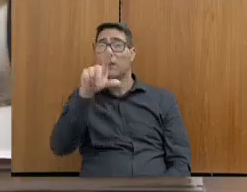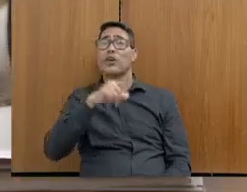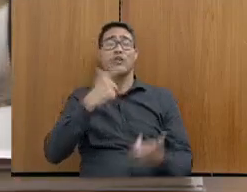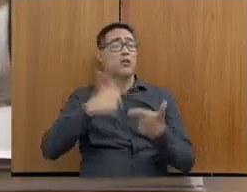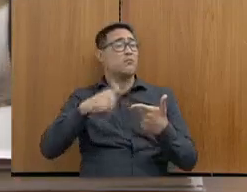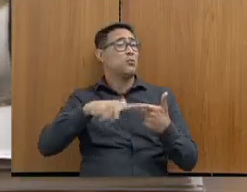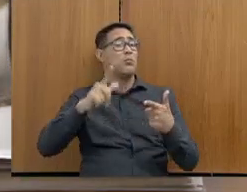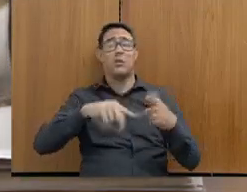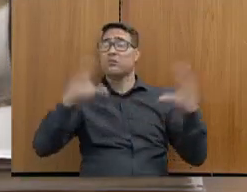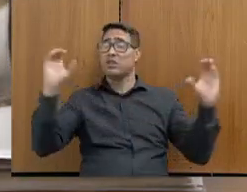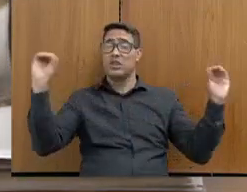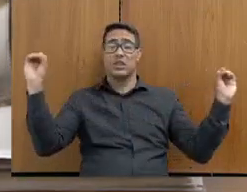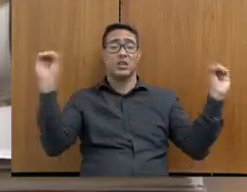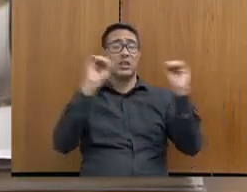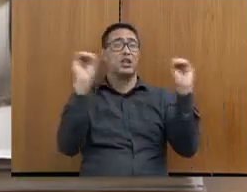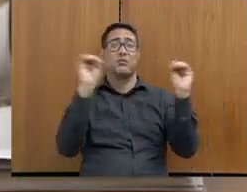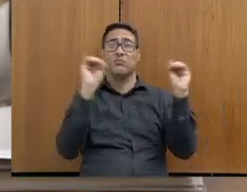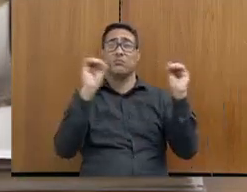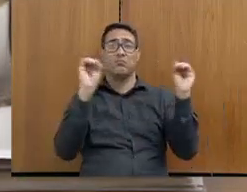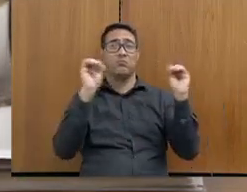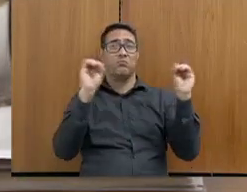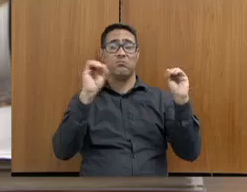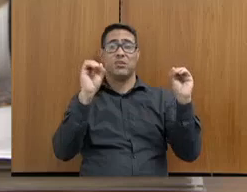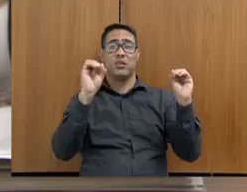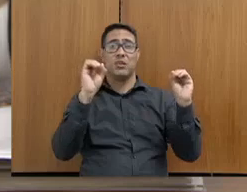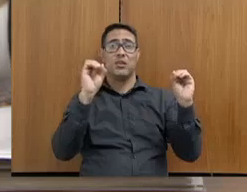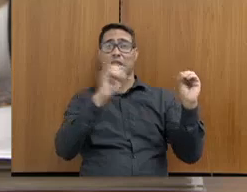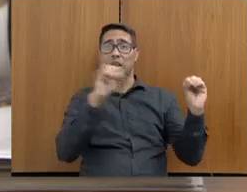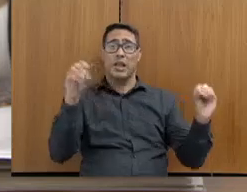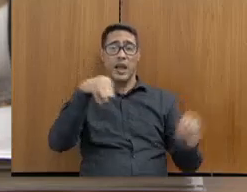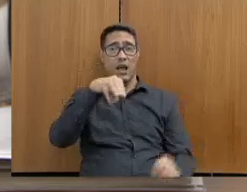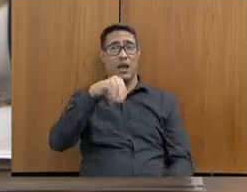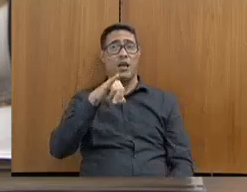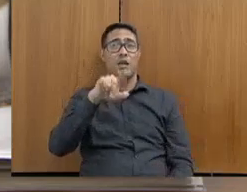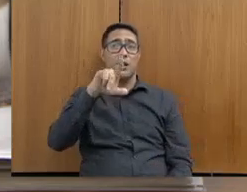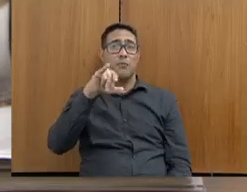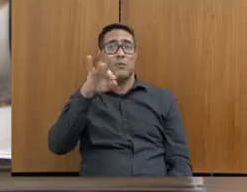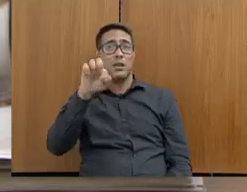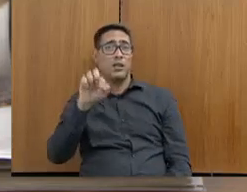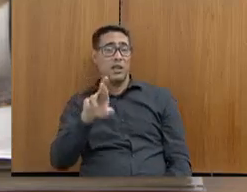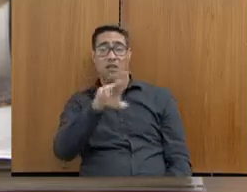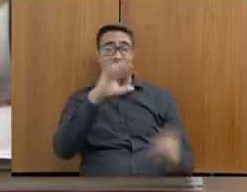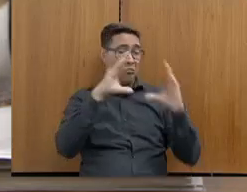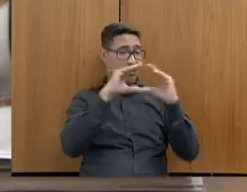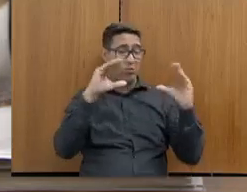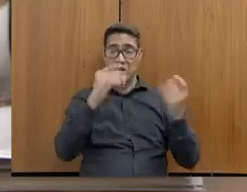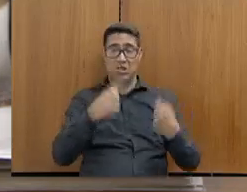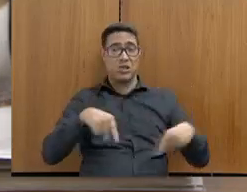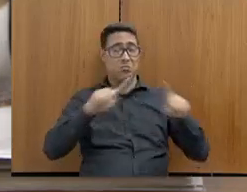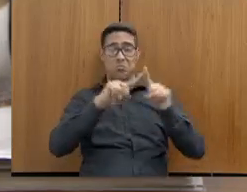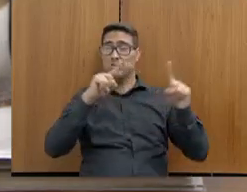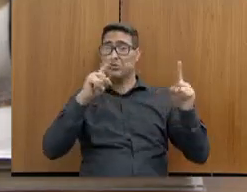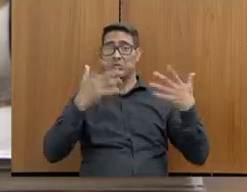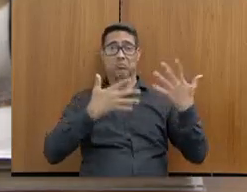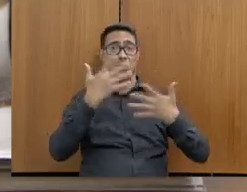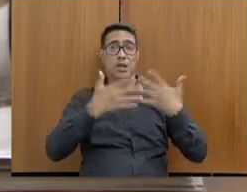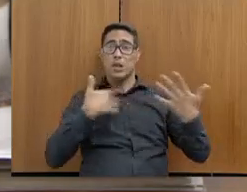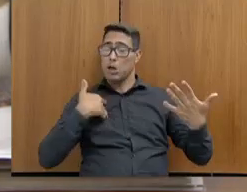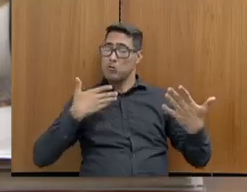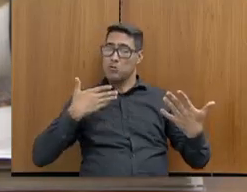que é não houve uma até militar ficou tranquilo não foi preciso de ficar lá ou seja onde a polícia civil chega